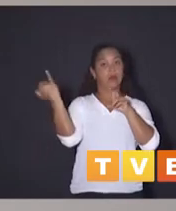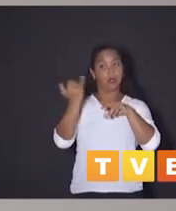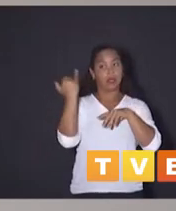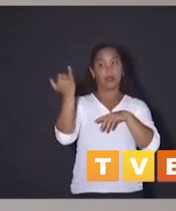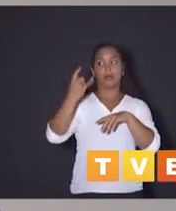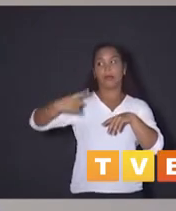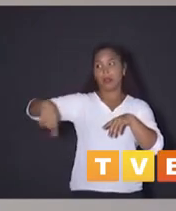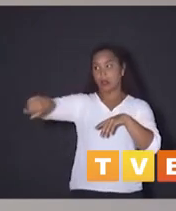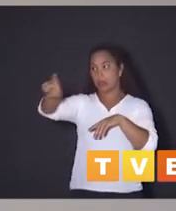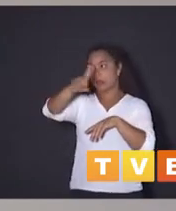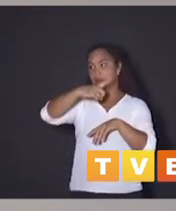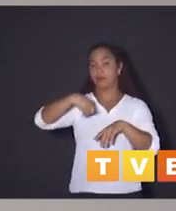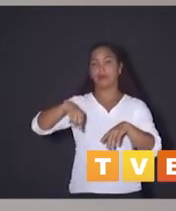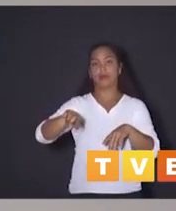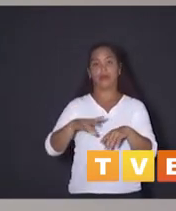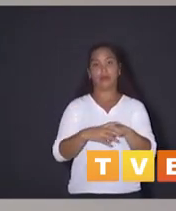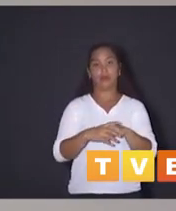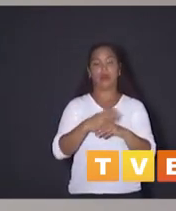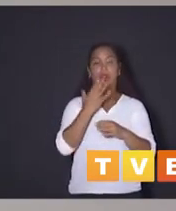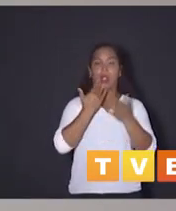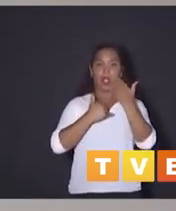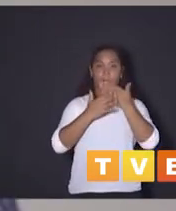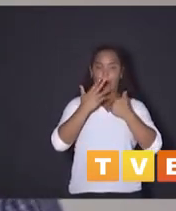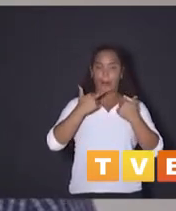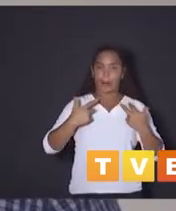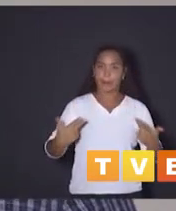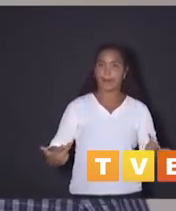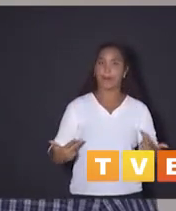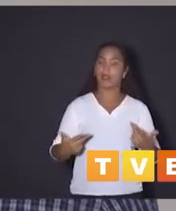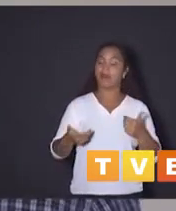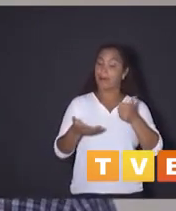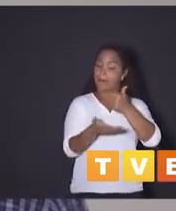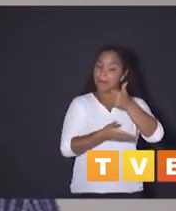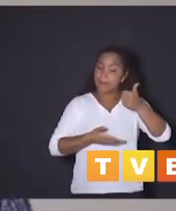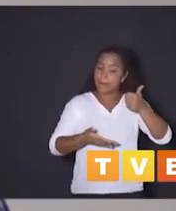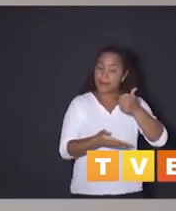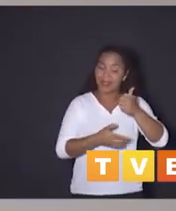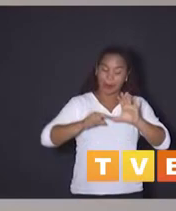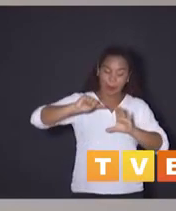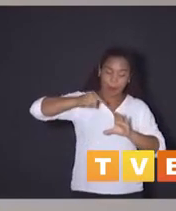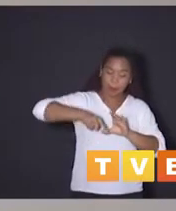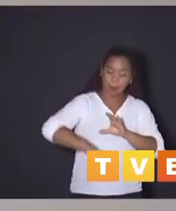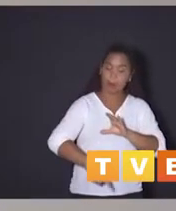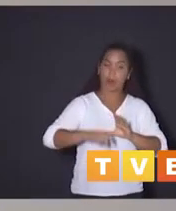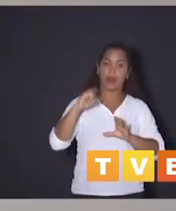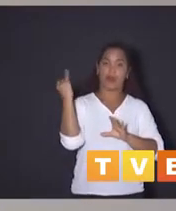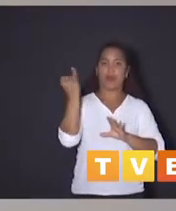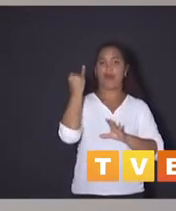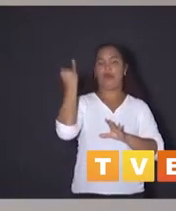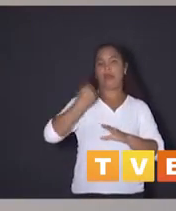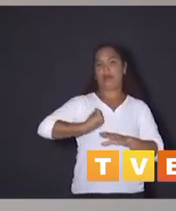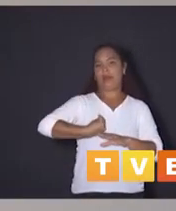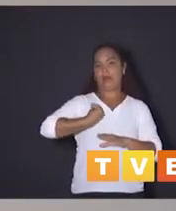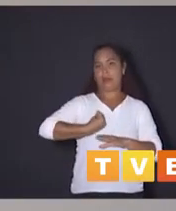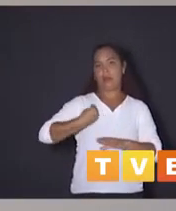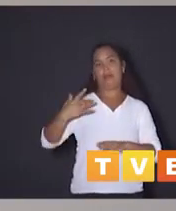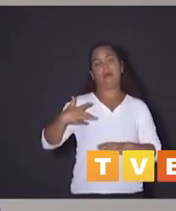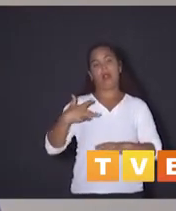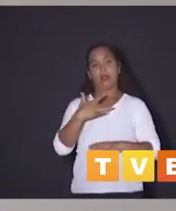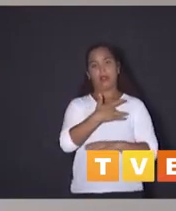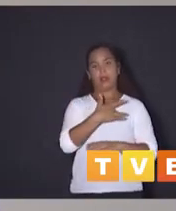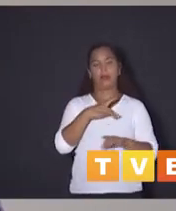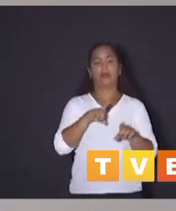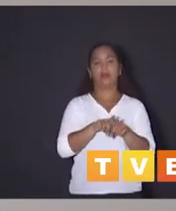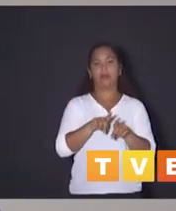nós todos né a alimentação é um ato básico de sobrevivência mas ele é muito determinante para a nossa saúde ele é